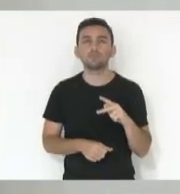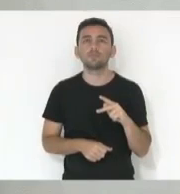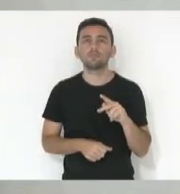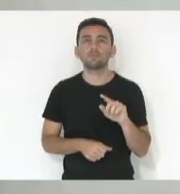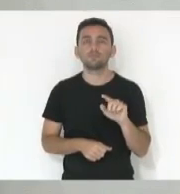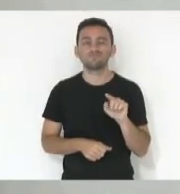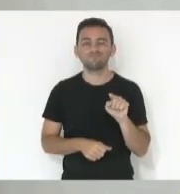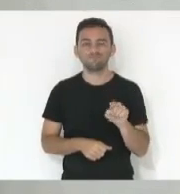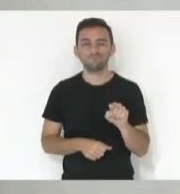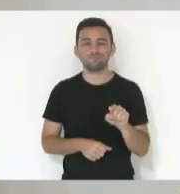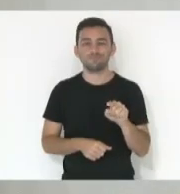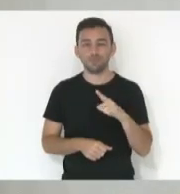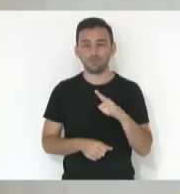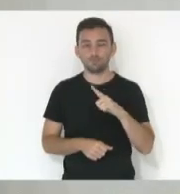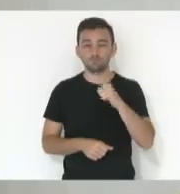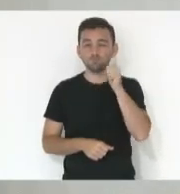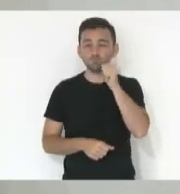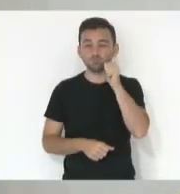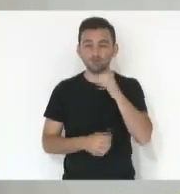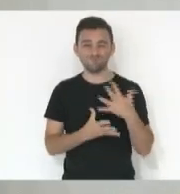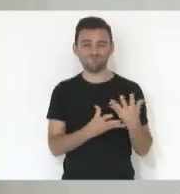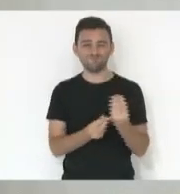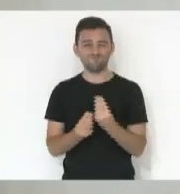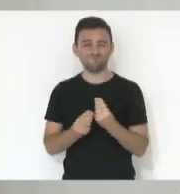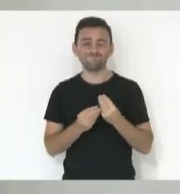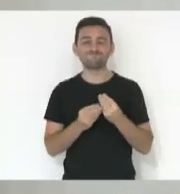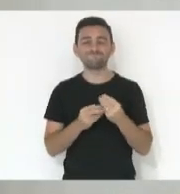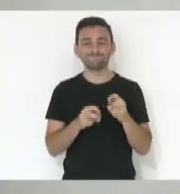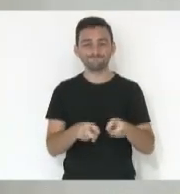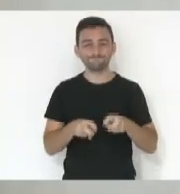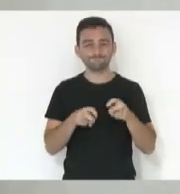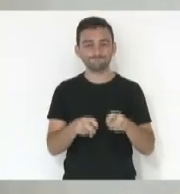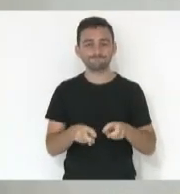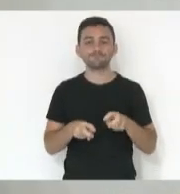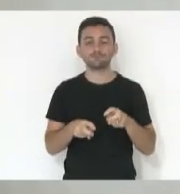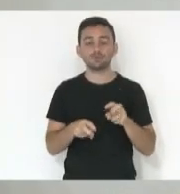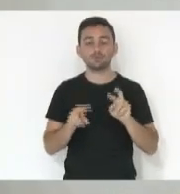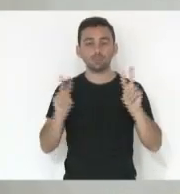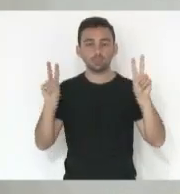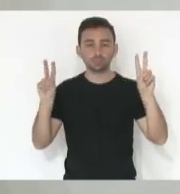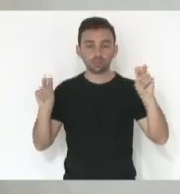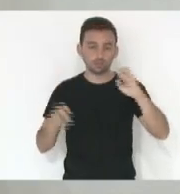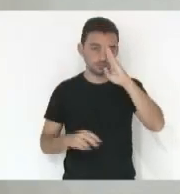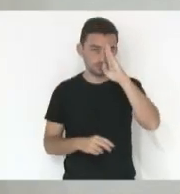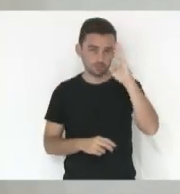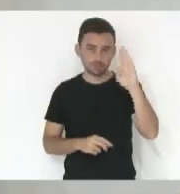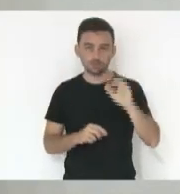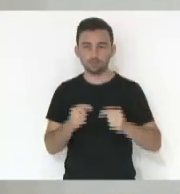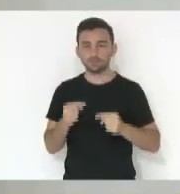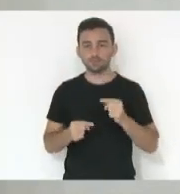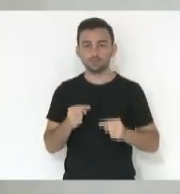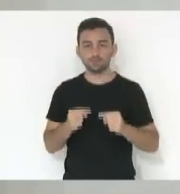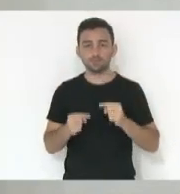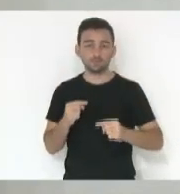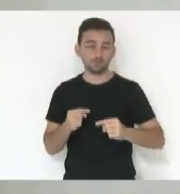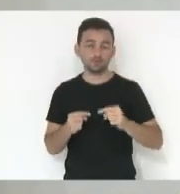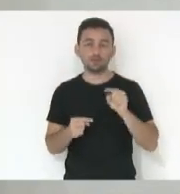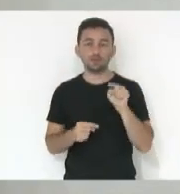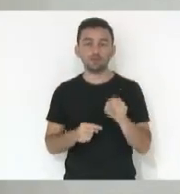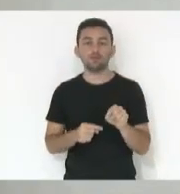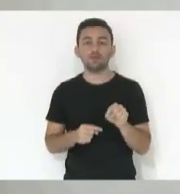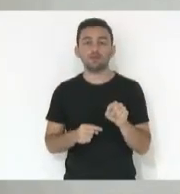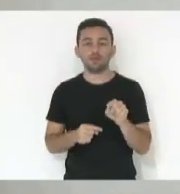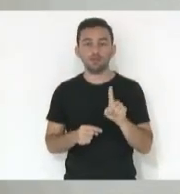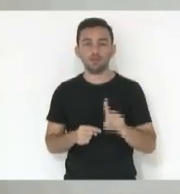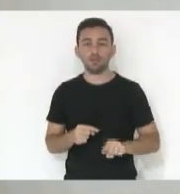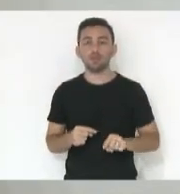o encontro de mulheres agricultoras, onde o principal tema debatido no dia foi a questão